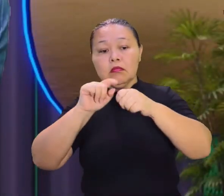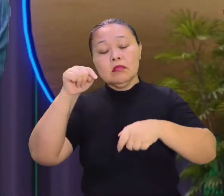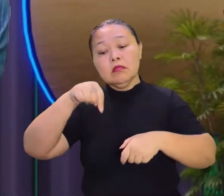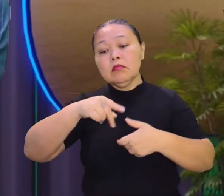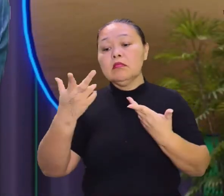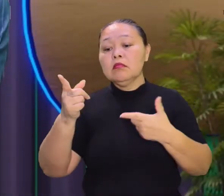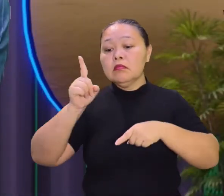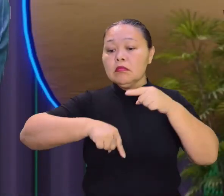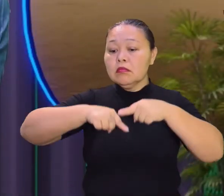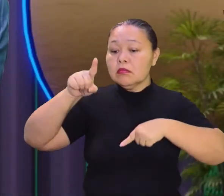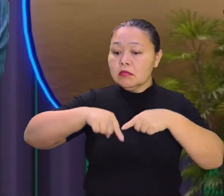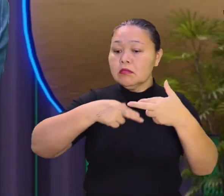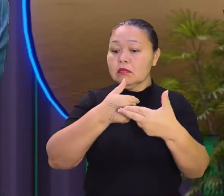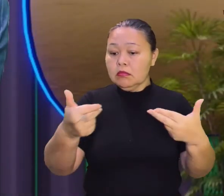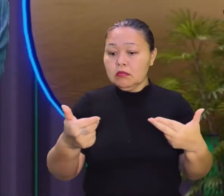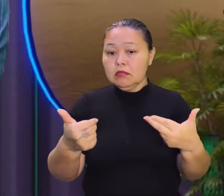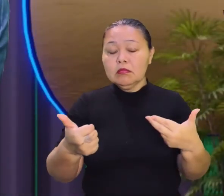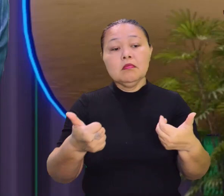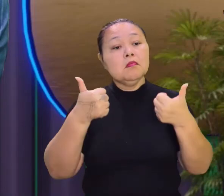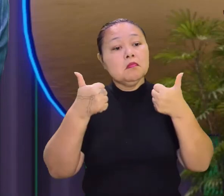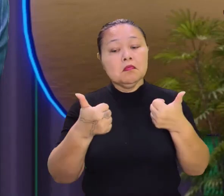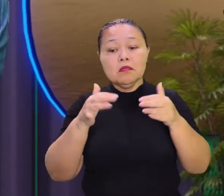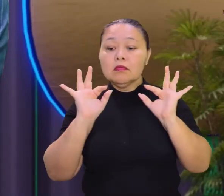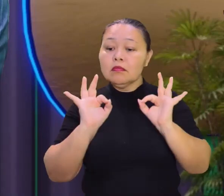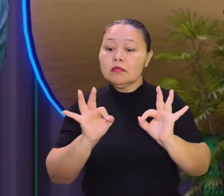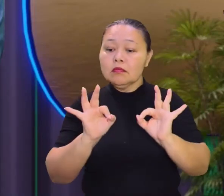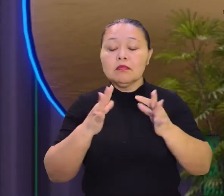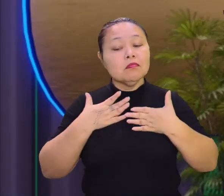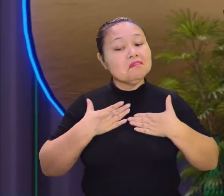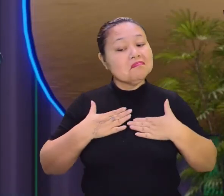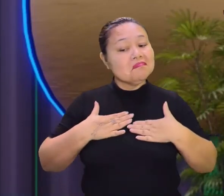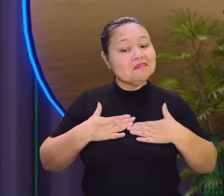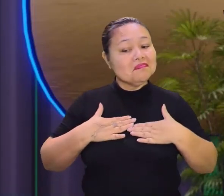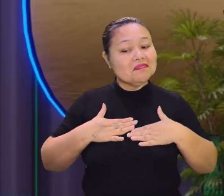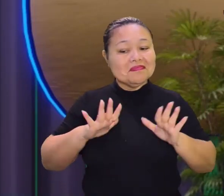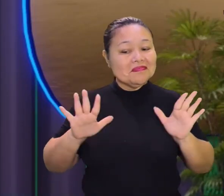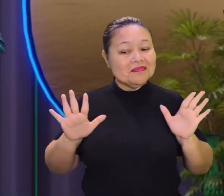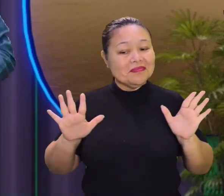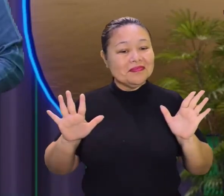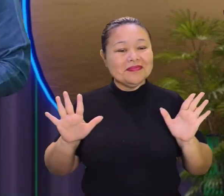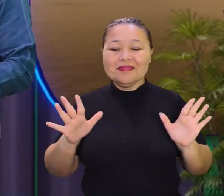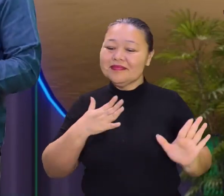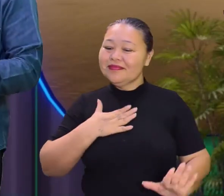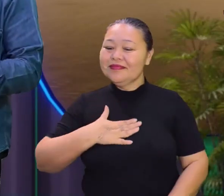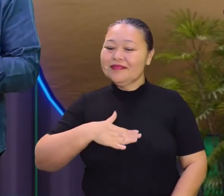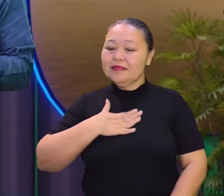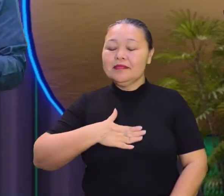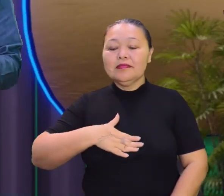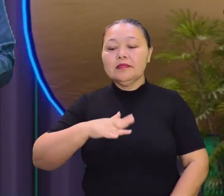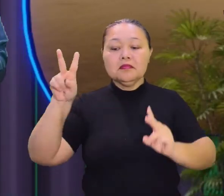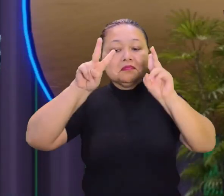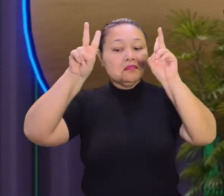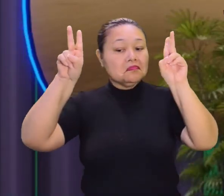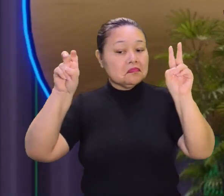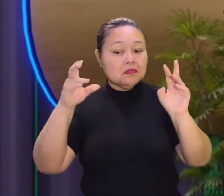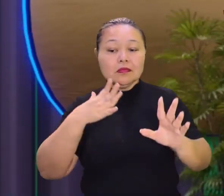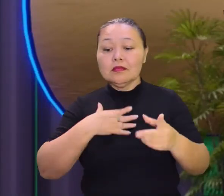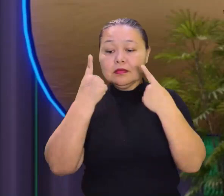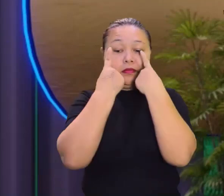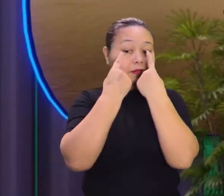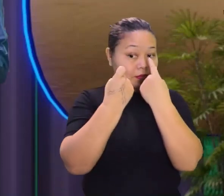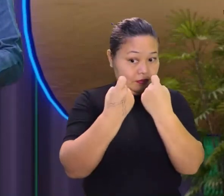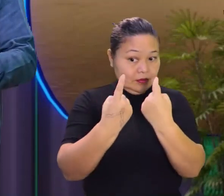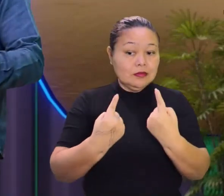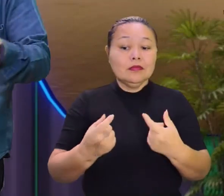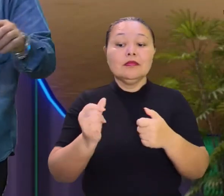eram os produtos manufaturados. Beleza. Certo? Suave? Suave. Suave. Tranquilo. Um assunto tranquilo, né? Um assunto